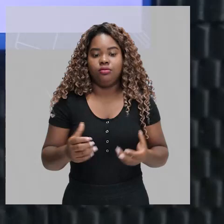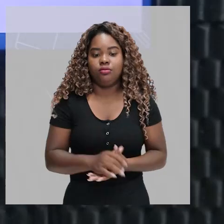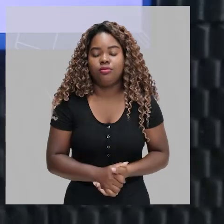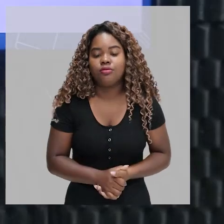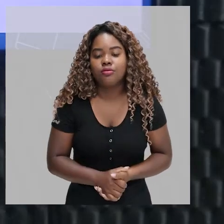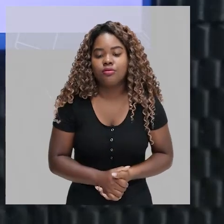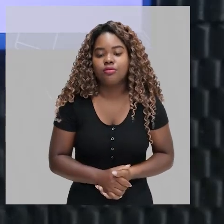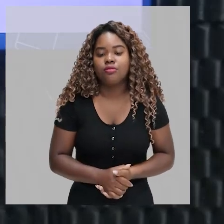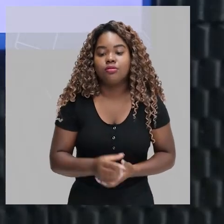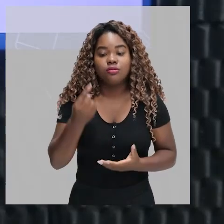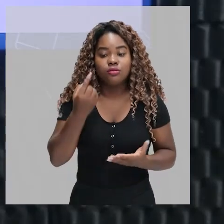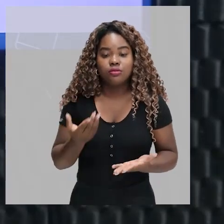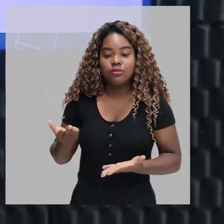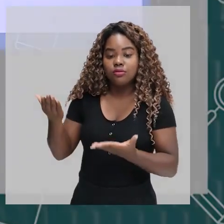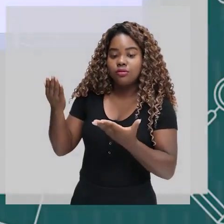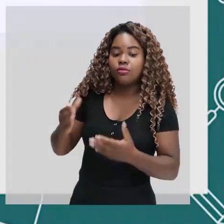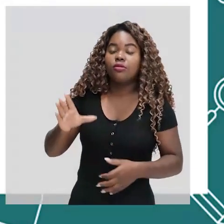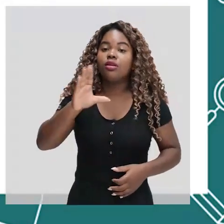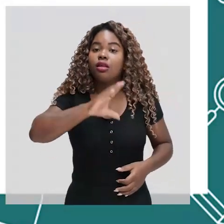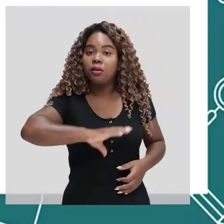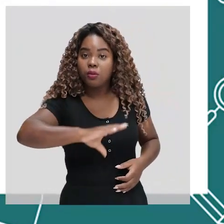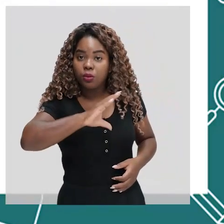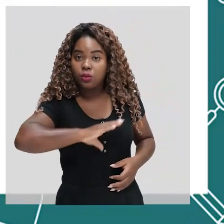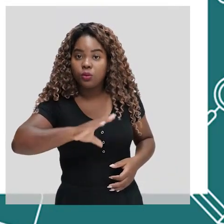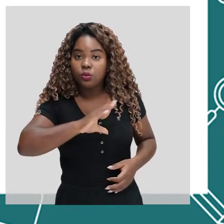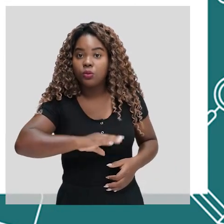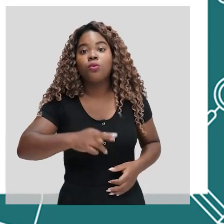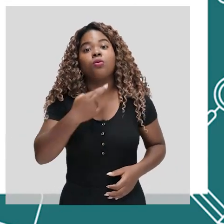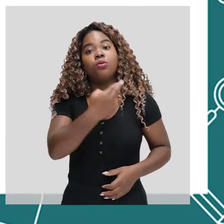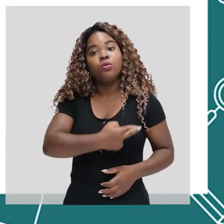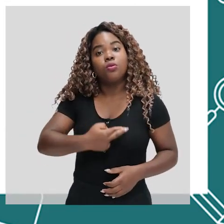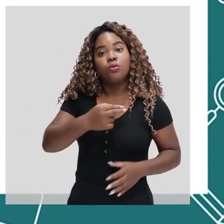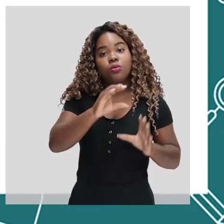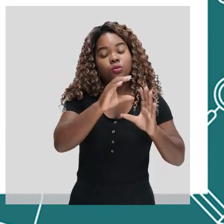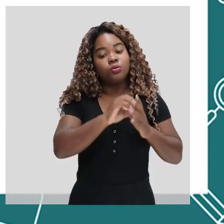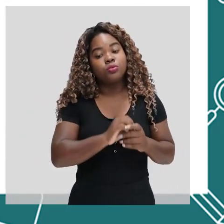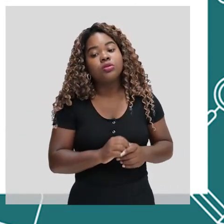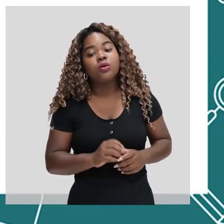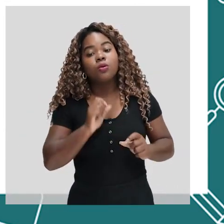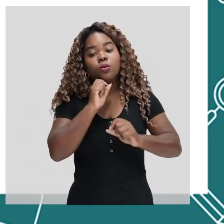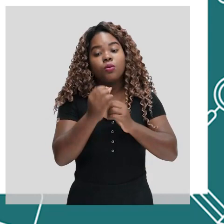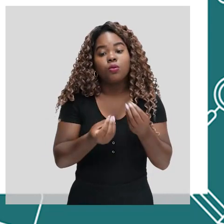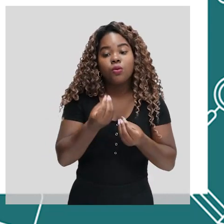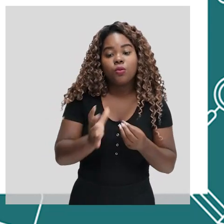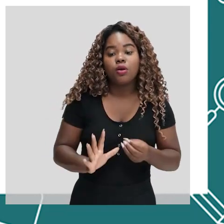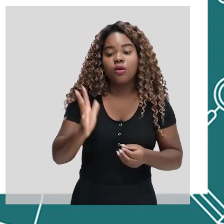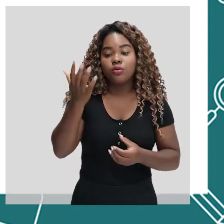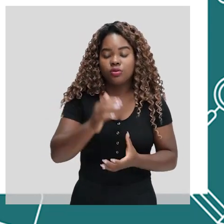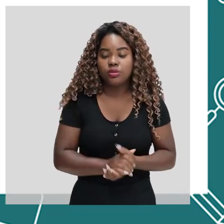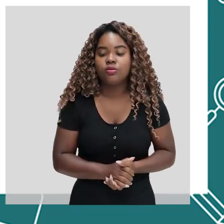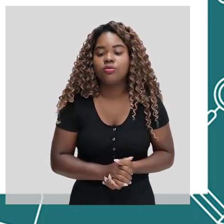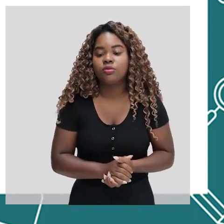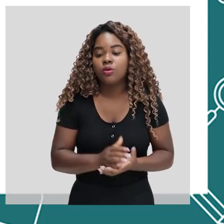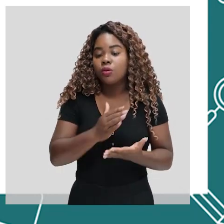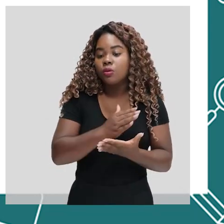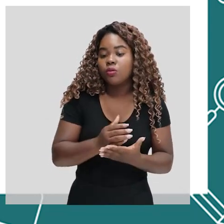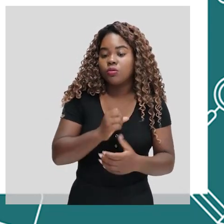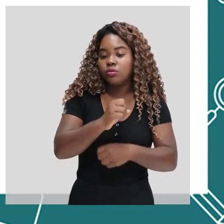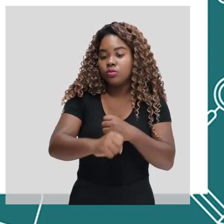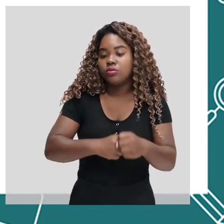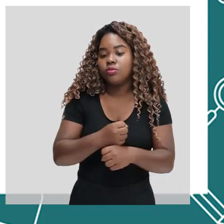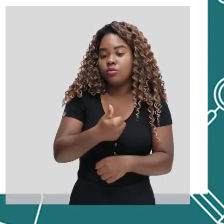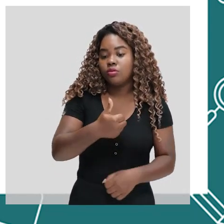Olha só o romantismo em Portugal a gente já vai falar do que que é romantismo o que vocês também já sabe teve início